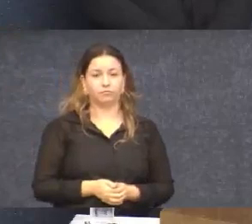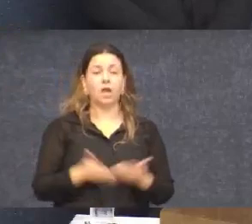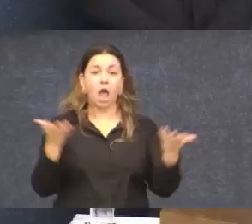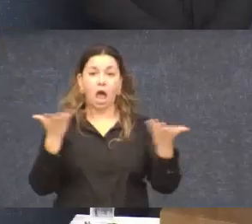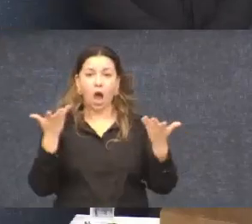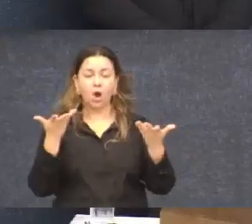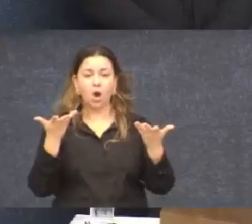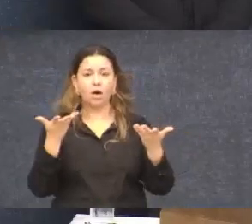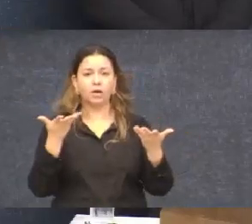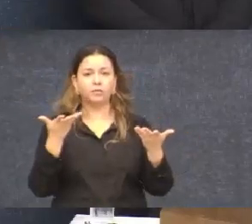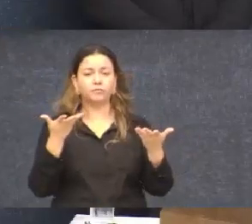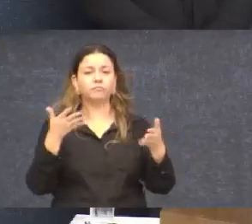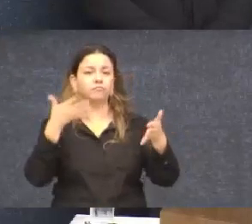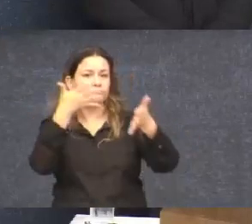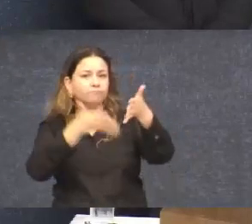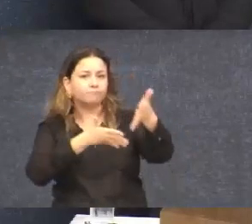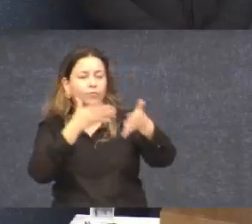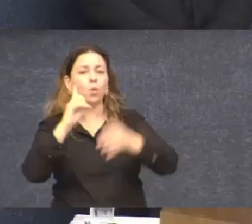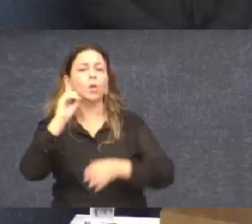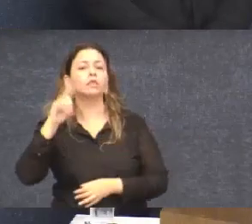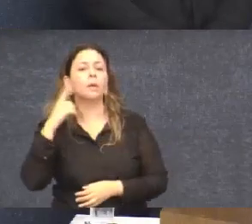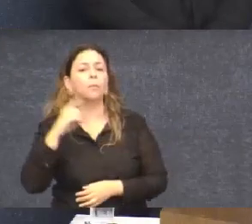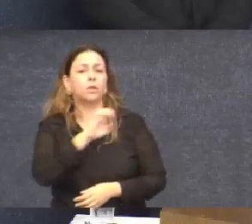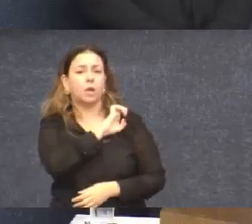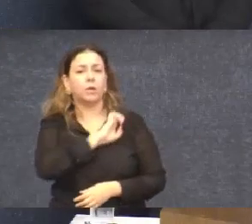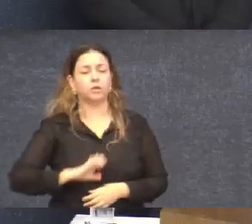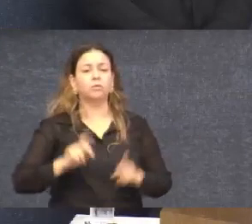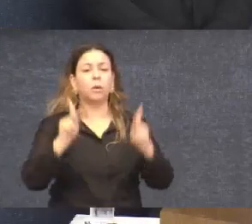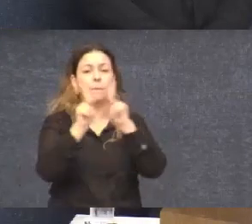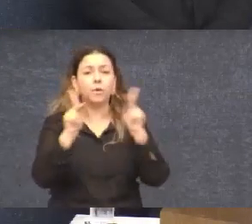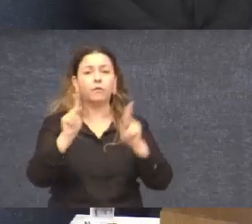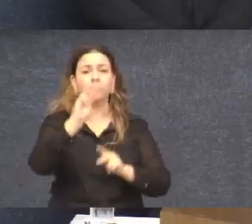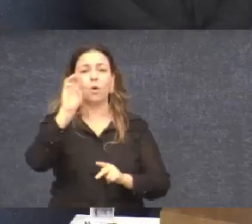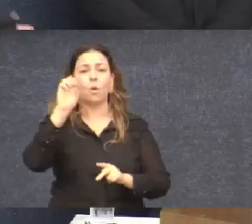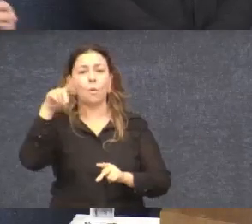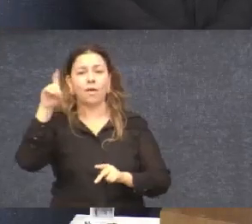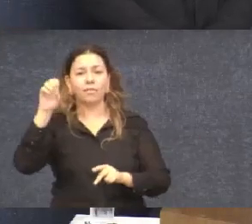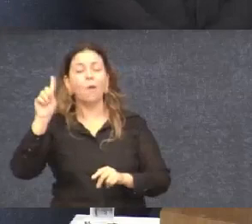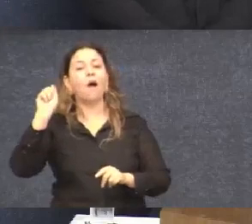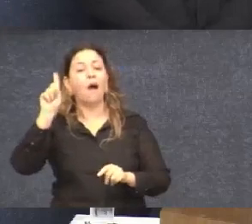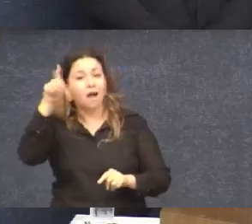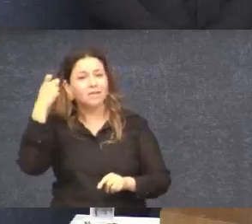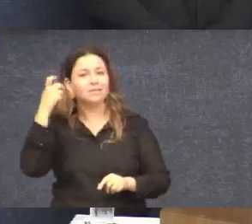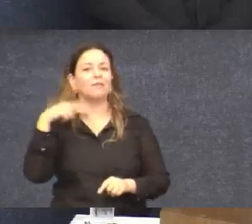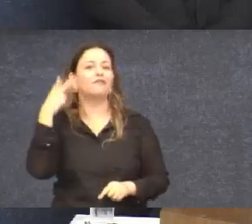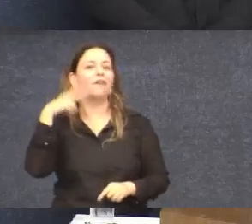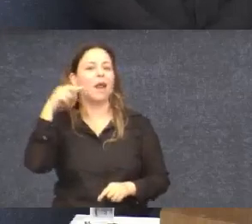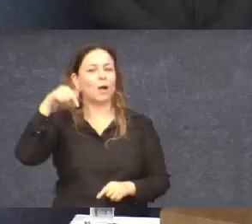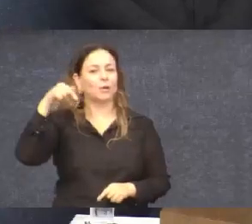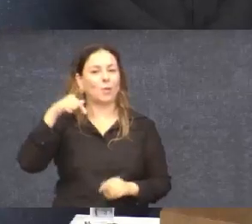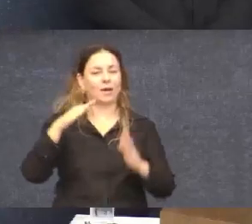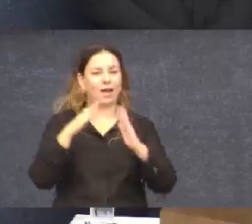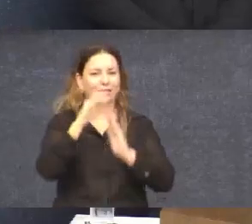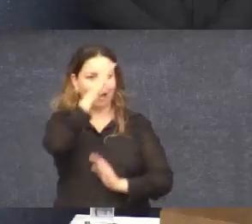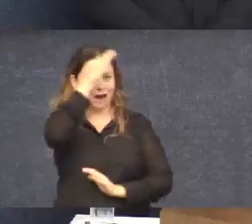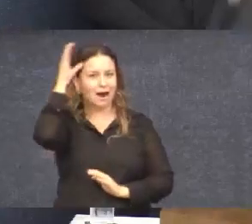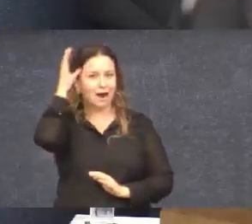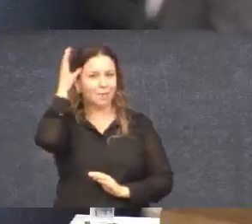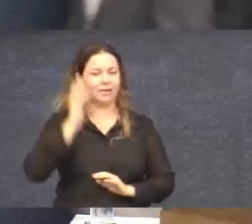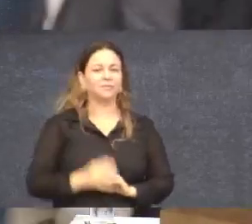Ouviremos agora o deputado estadual, professor Wendel Mesquita, ex-vereador desta casa.